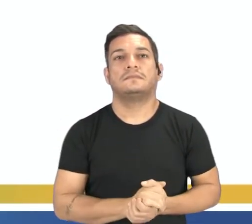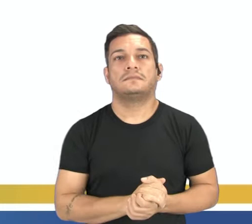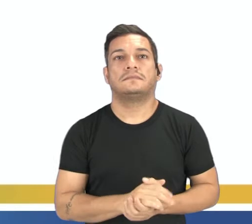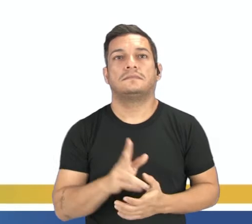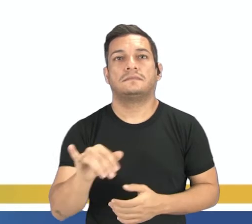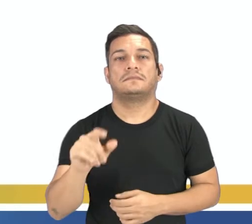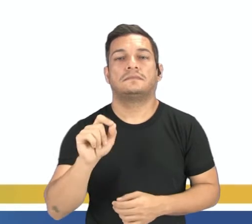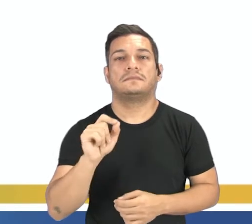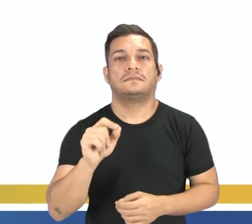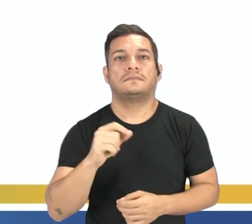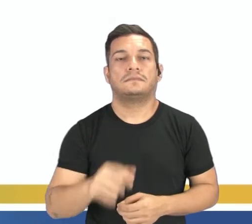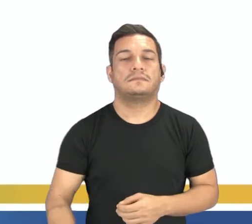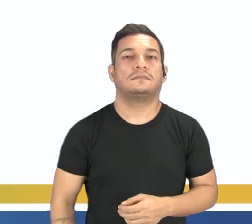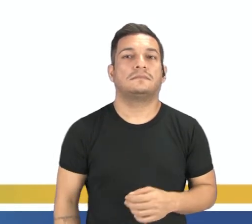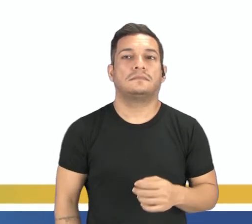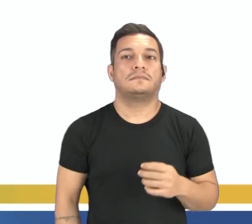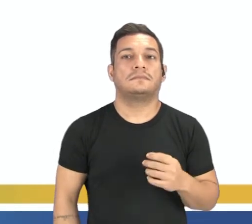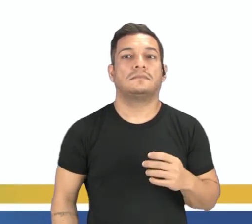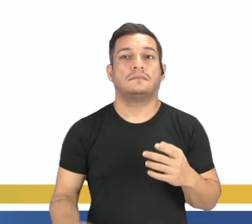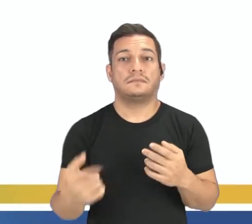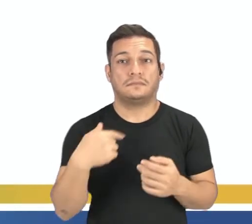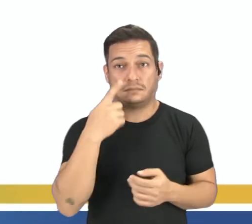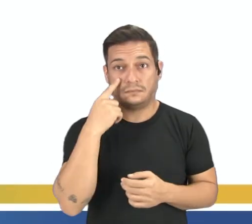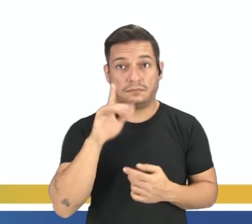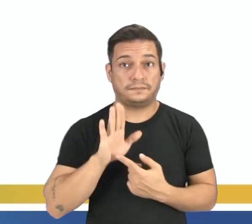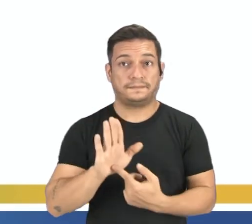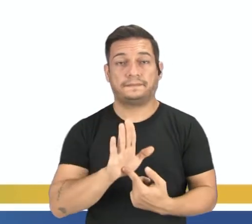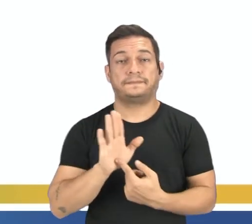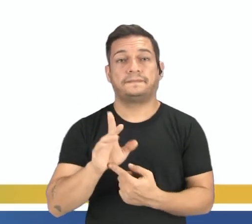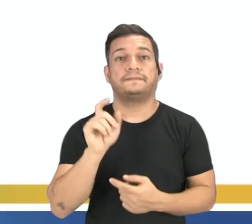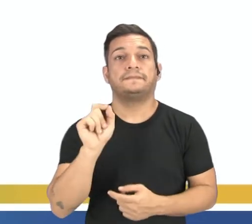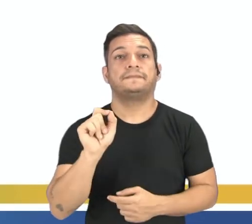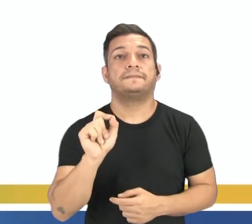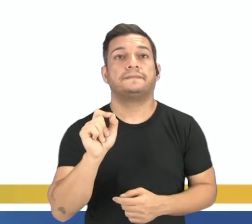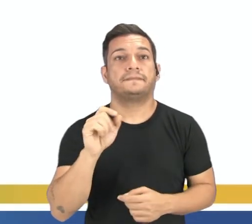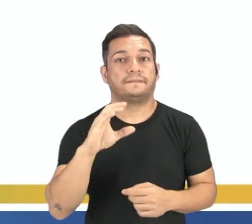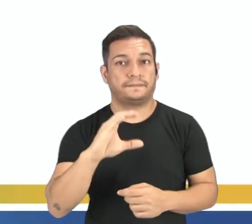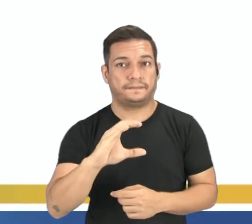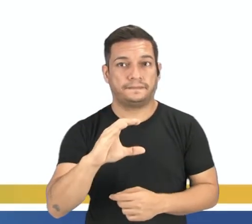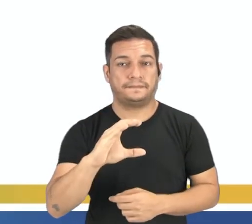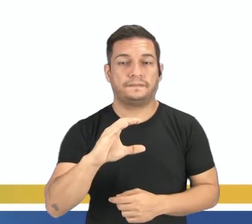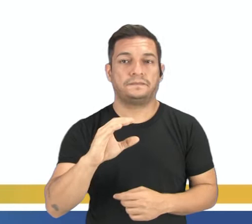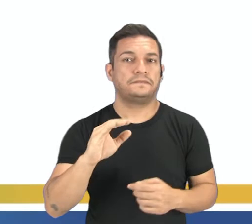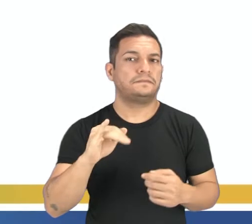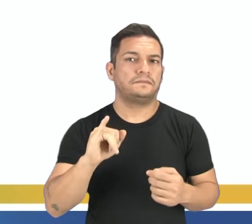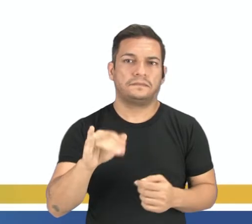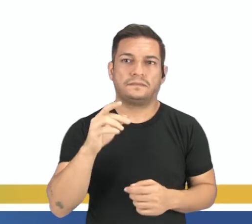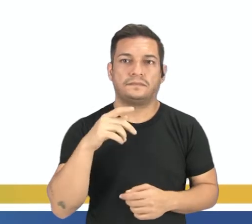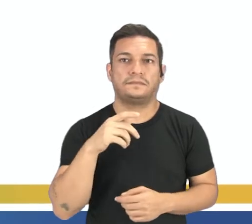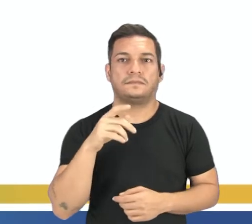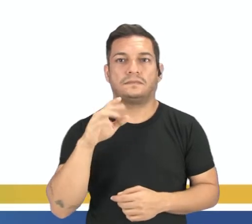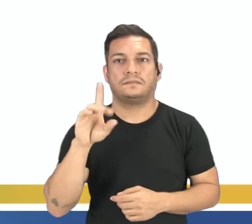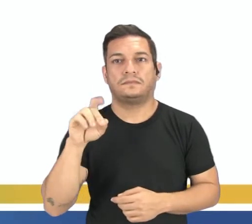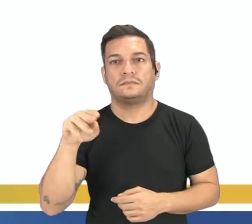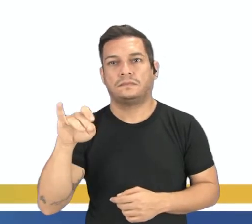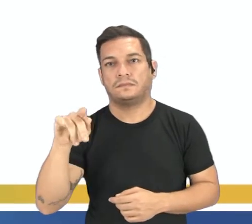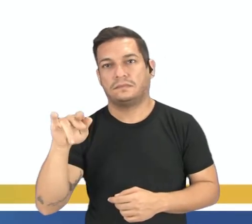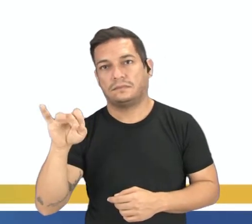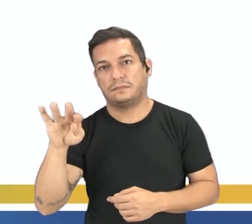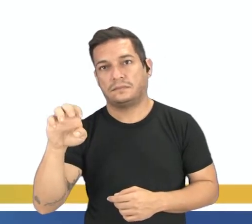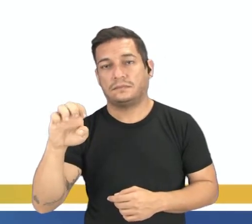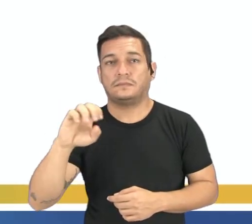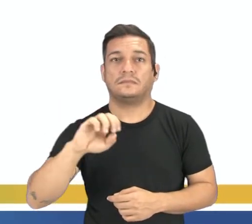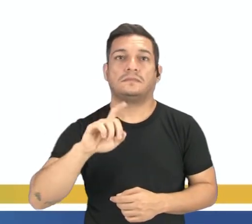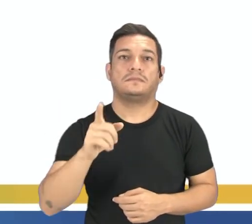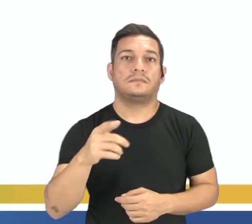ele vai se sobrepor sobre o C, independente se ele for dominante ou recessivo. Se